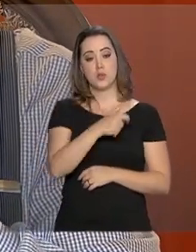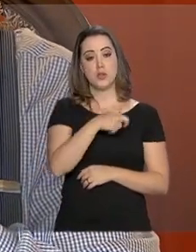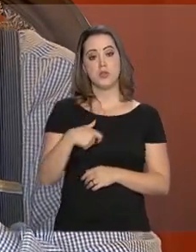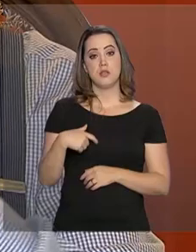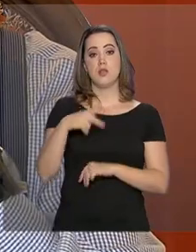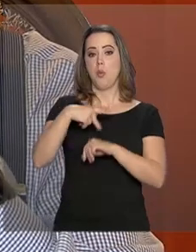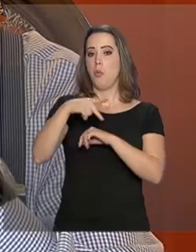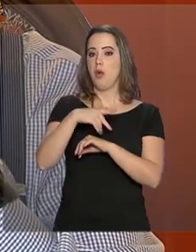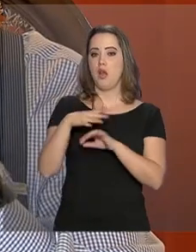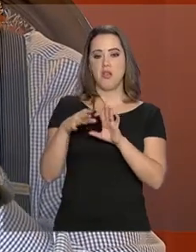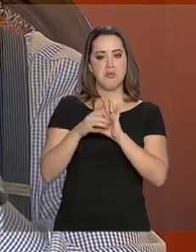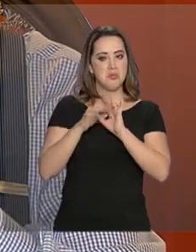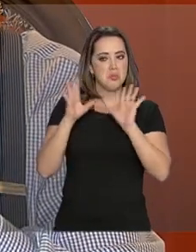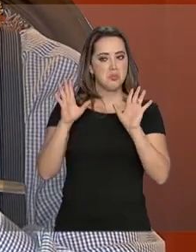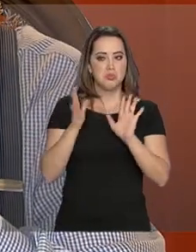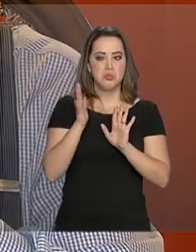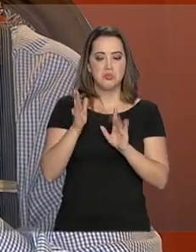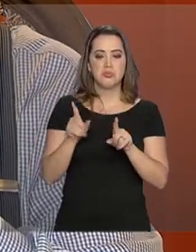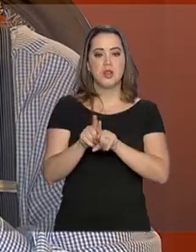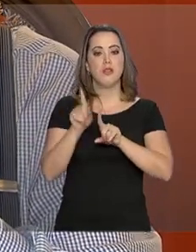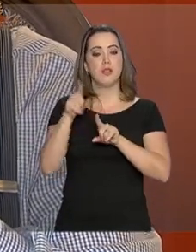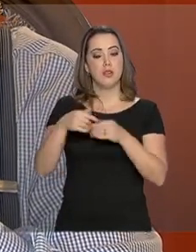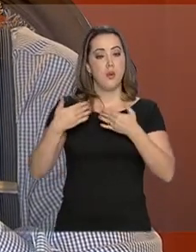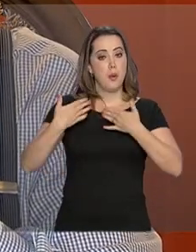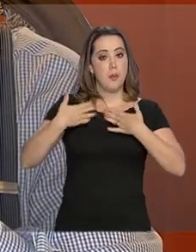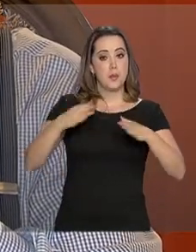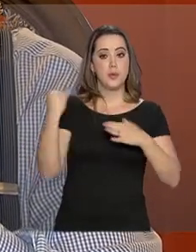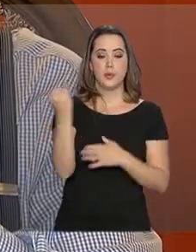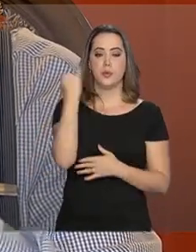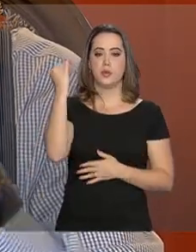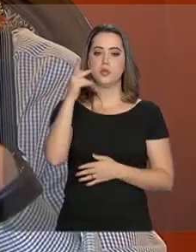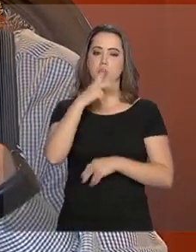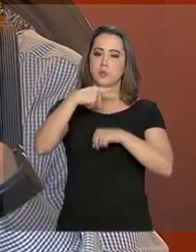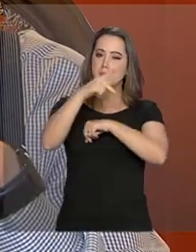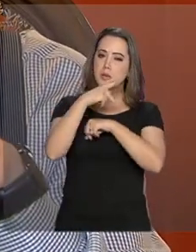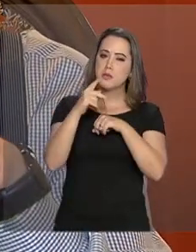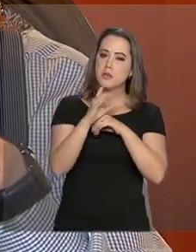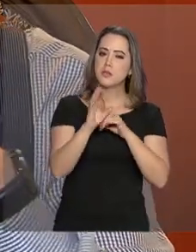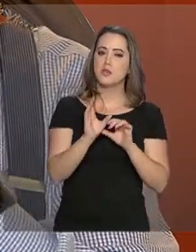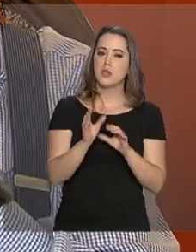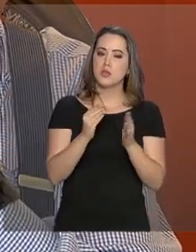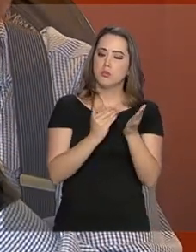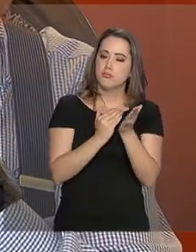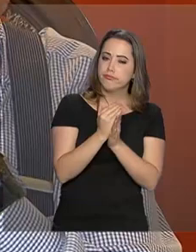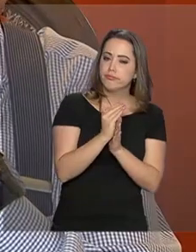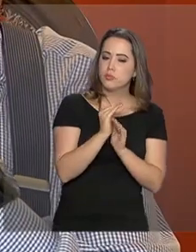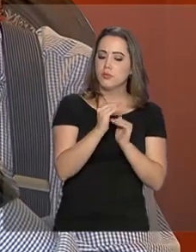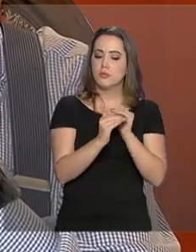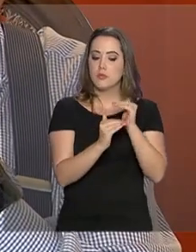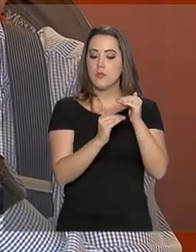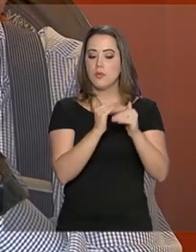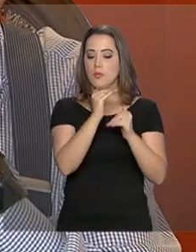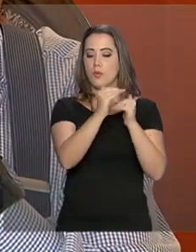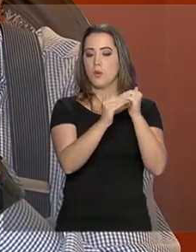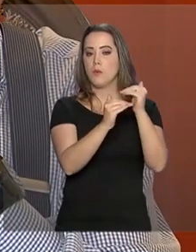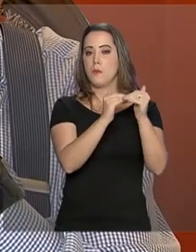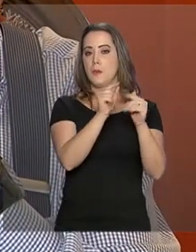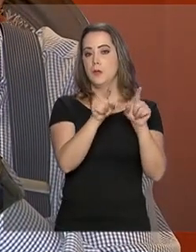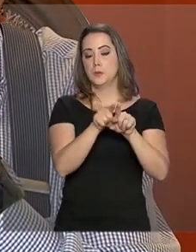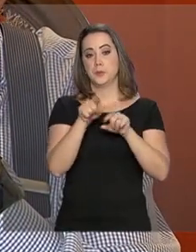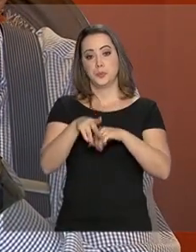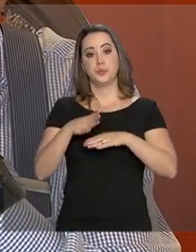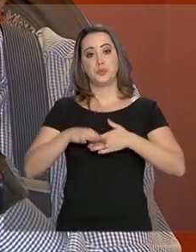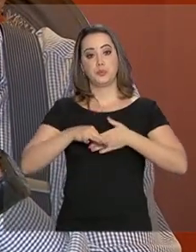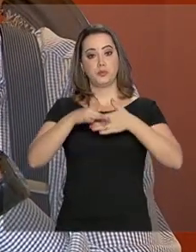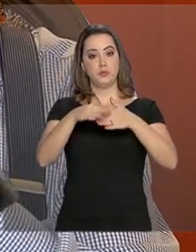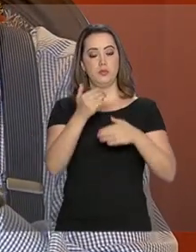abriu espaço para importante para os países emergentes inclusive passou a ter a presença de chefes de